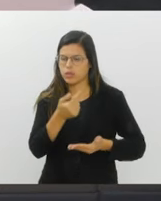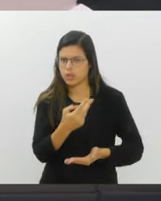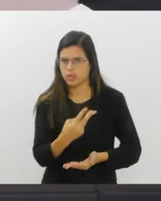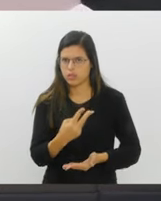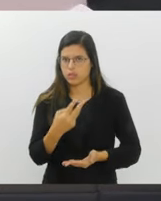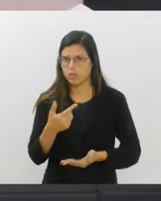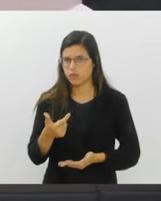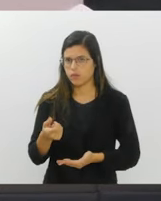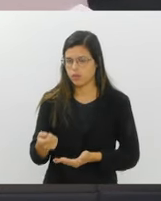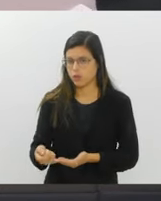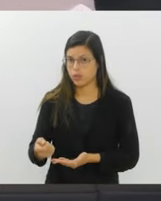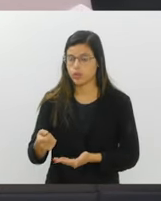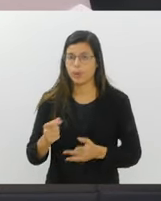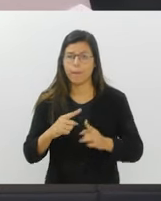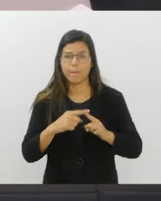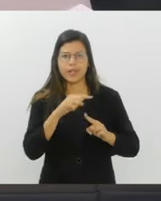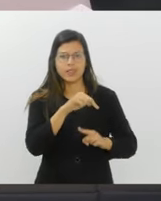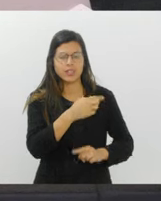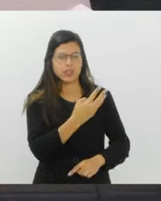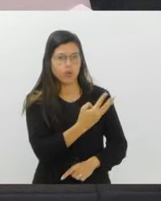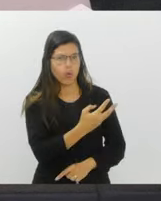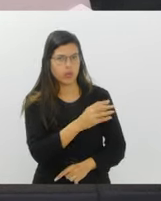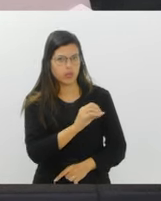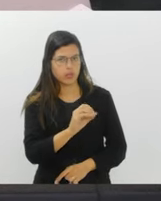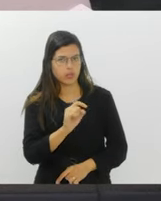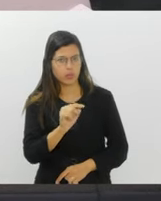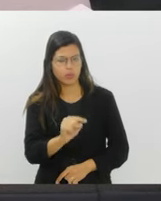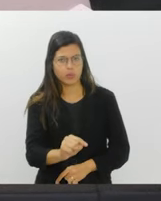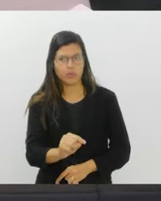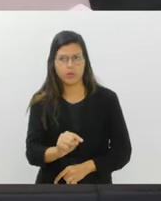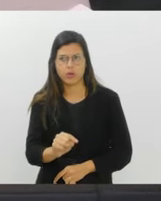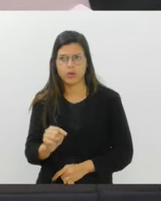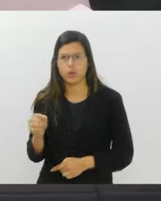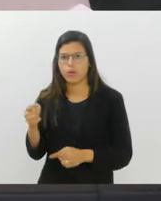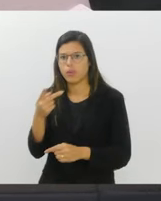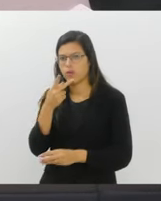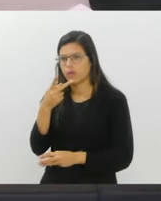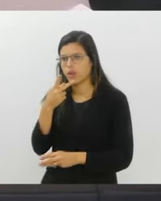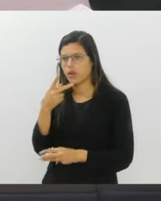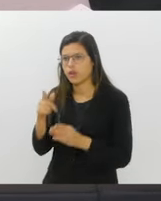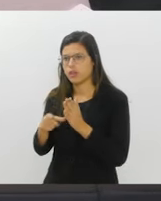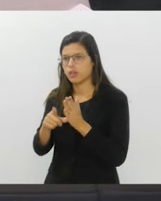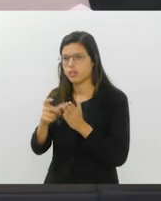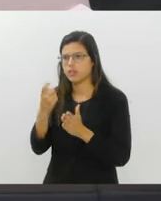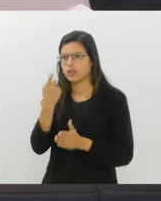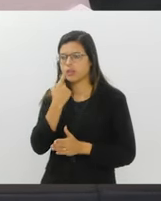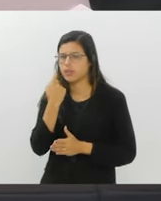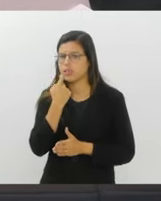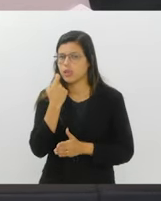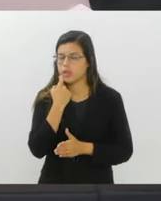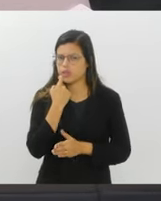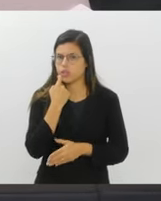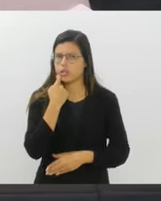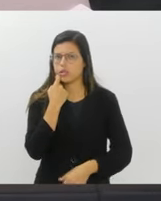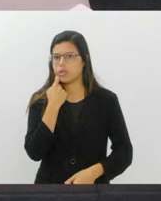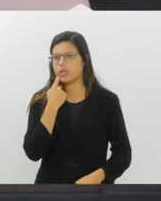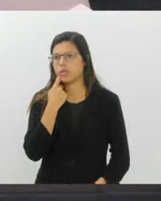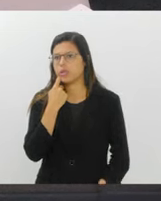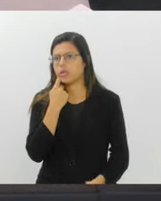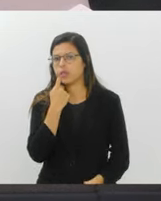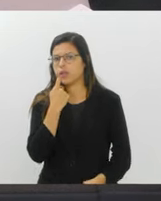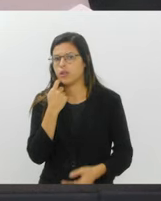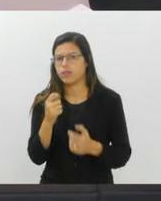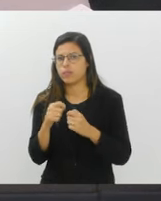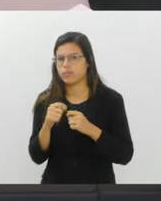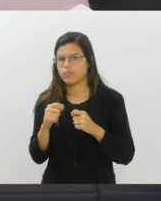passageiros considerados como break-even, eu tive sexta-feira, conforme falei mais cedo, fazendo, né, uma viagem